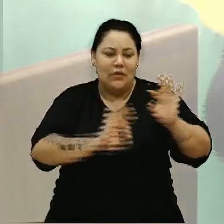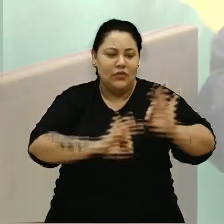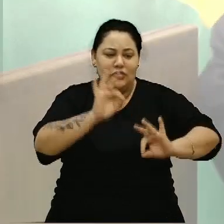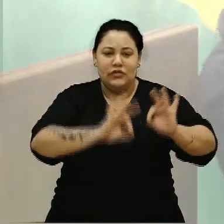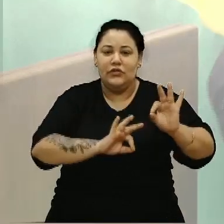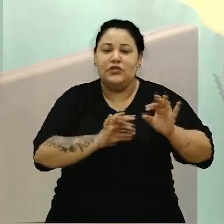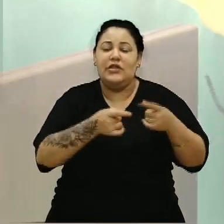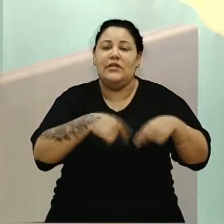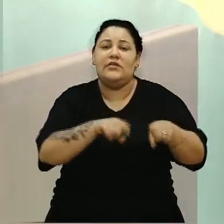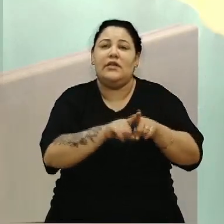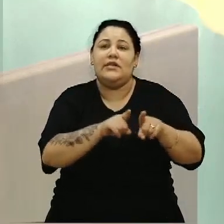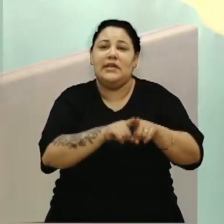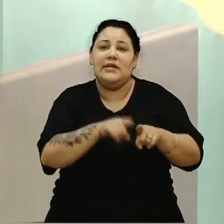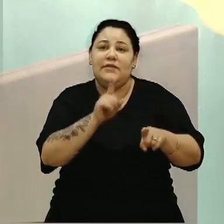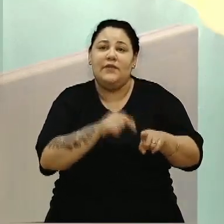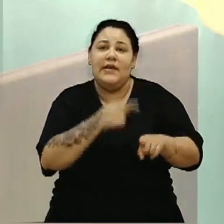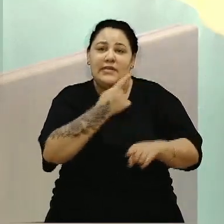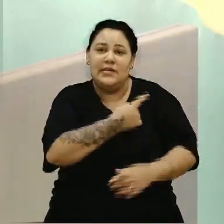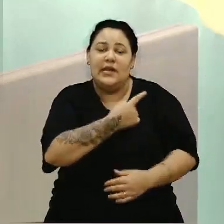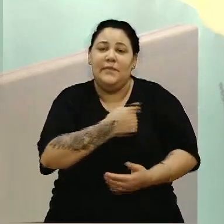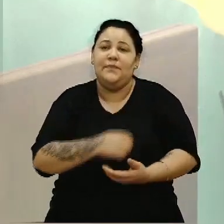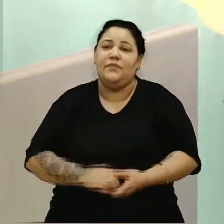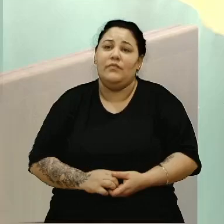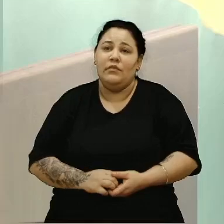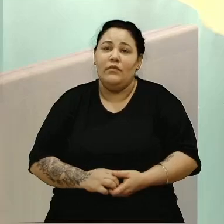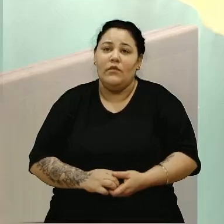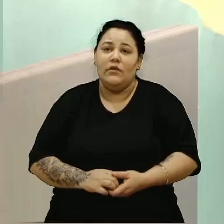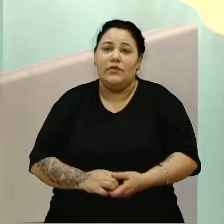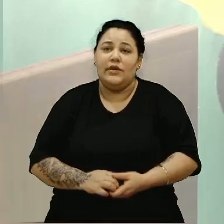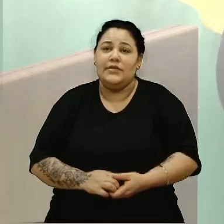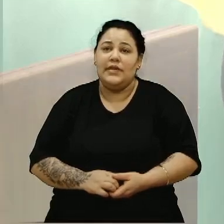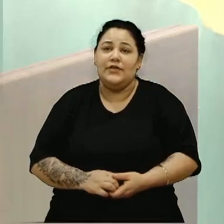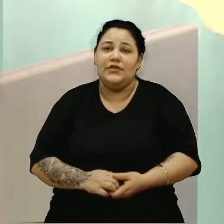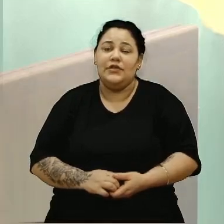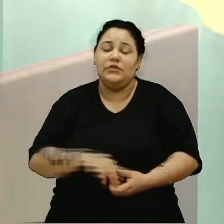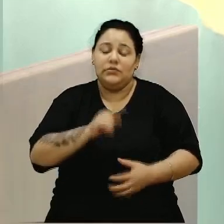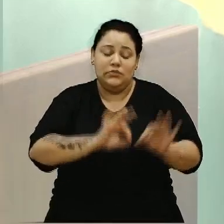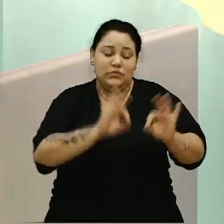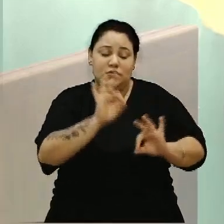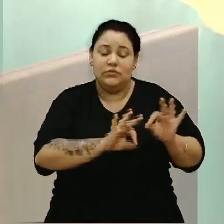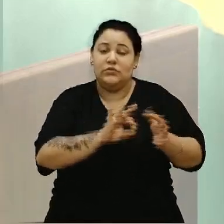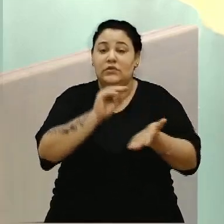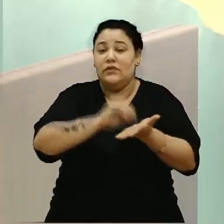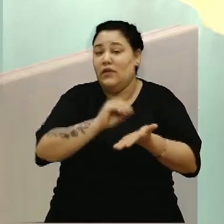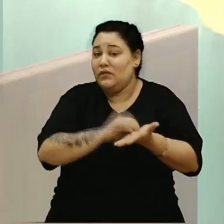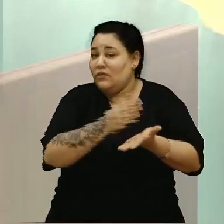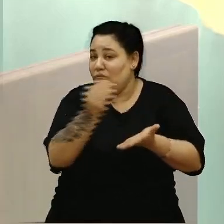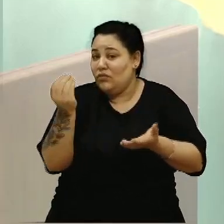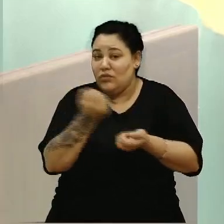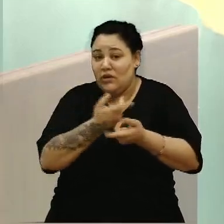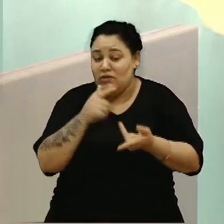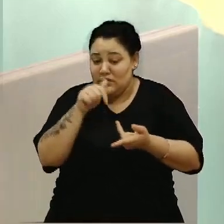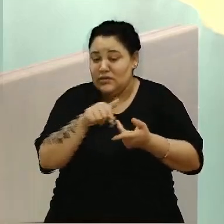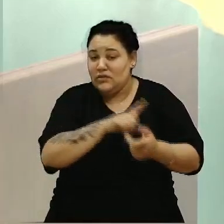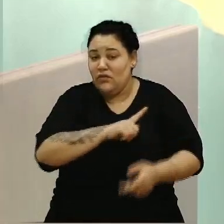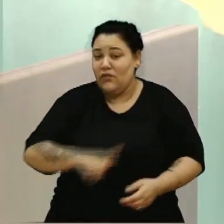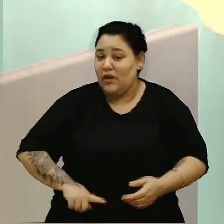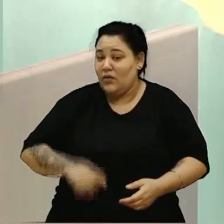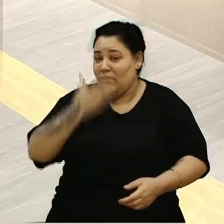não. Então, nós precisamos de planejamento. E faltou muito nesse governo. Obrigado.